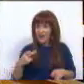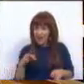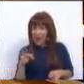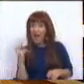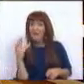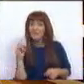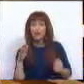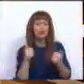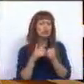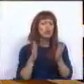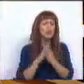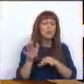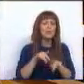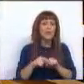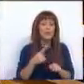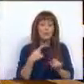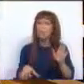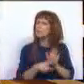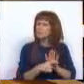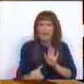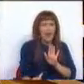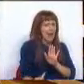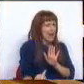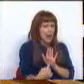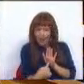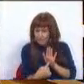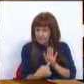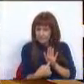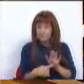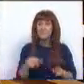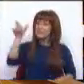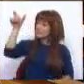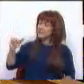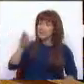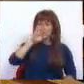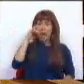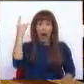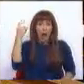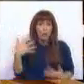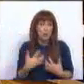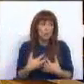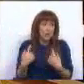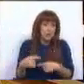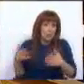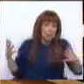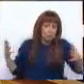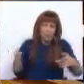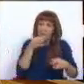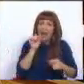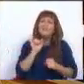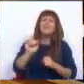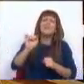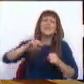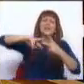tudo foi feito dentro da máxima legalidade. Portanto, V. Exª, se tem algumas dúvidas, falo com os seus